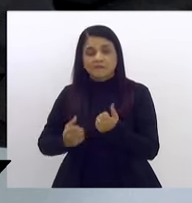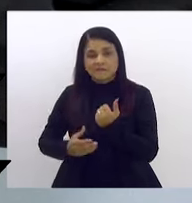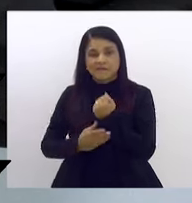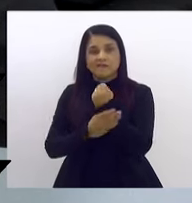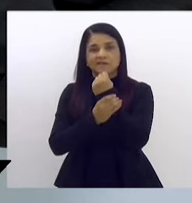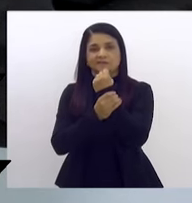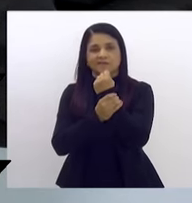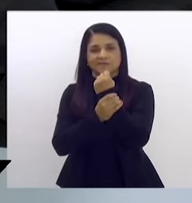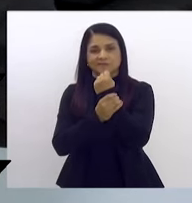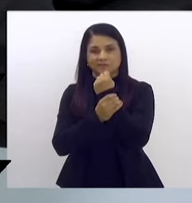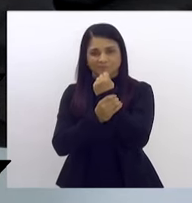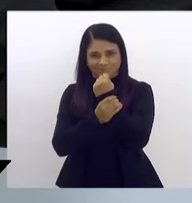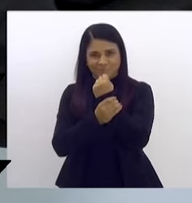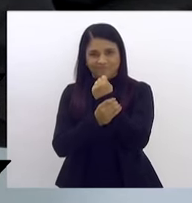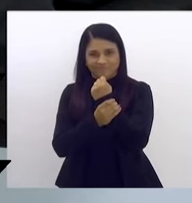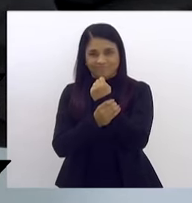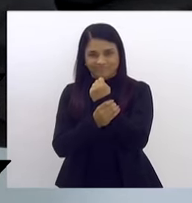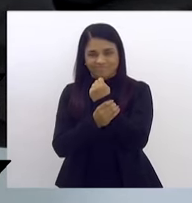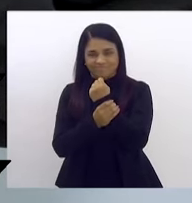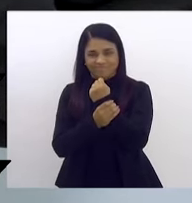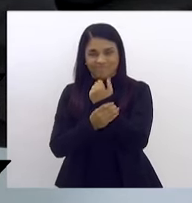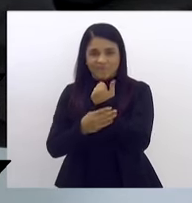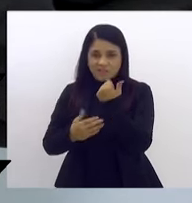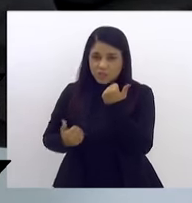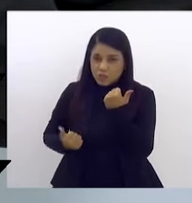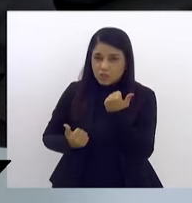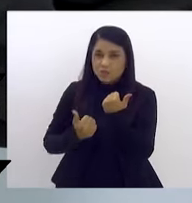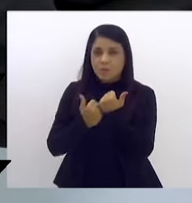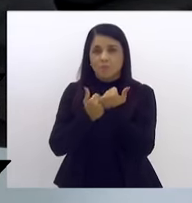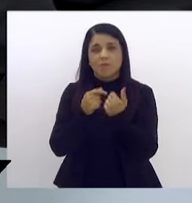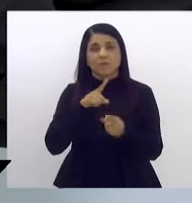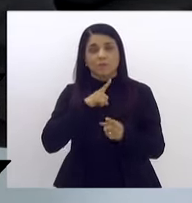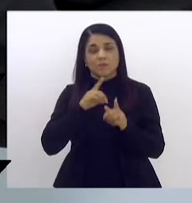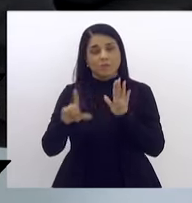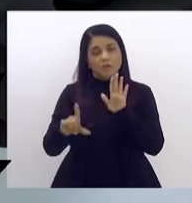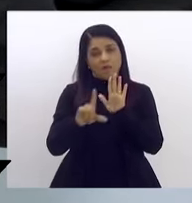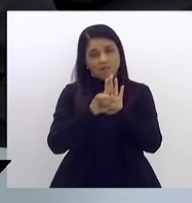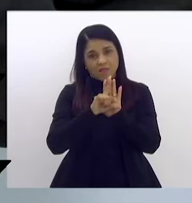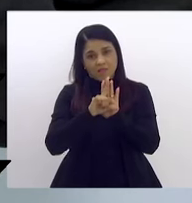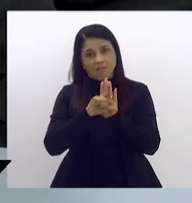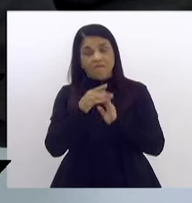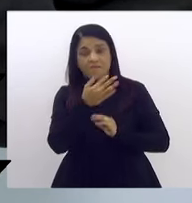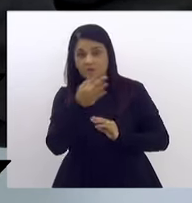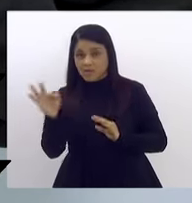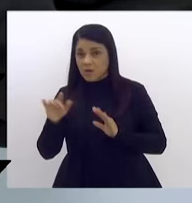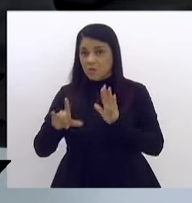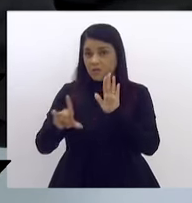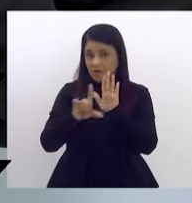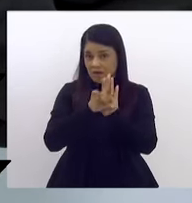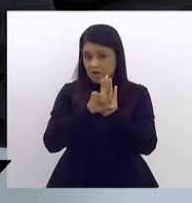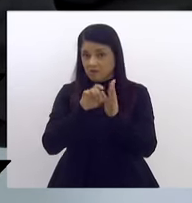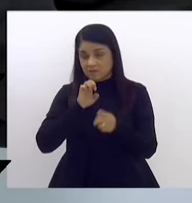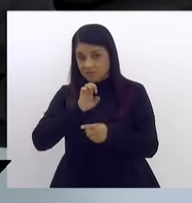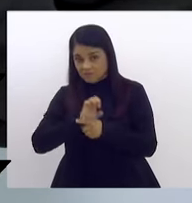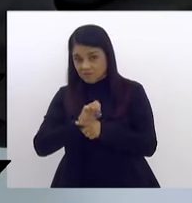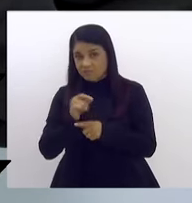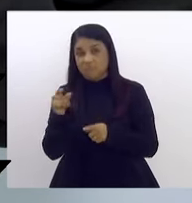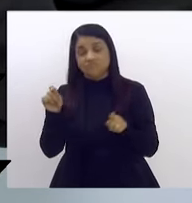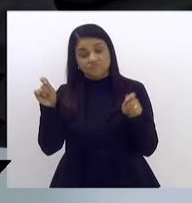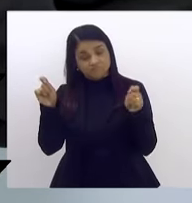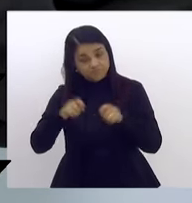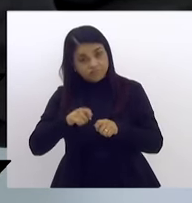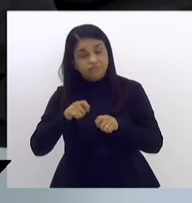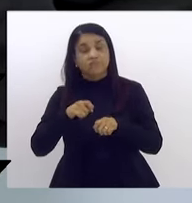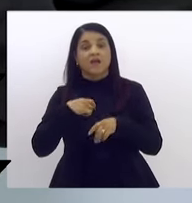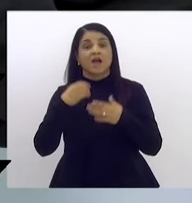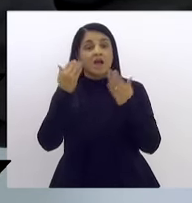esse suporte além disso a gente tem uma Legislação Federal e uma legislação Estadual em vigor que prevê assistentes sociais e